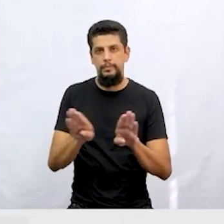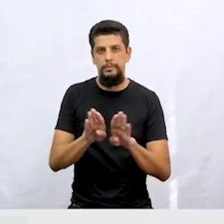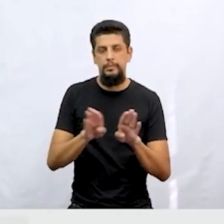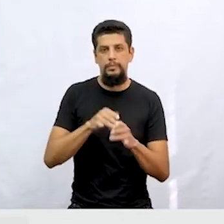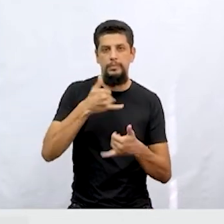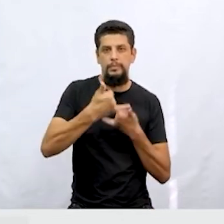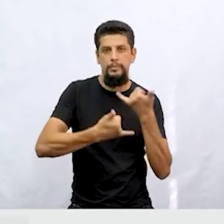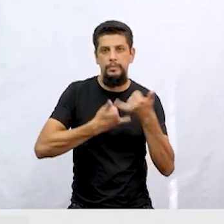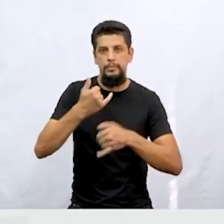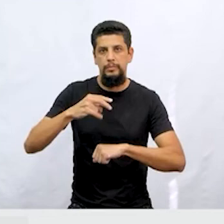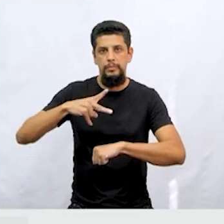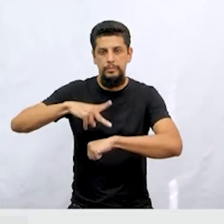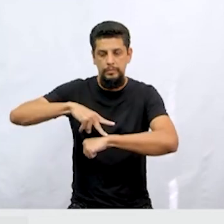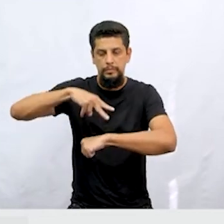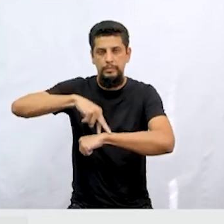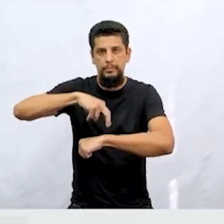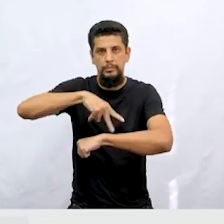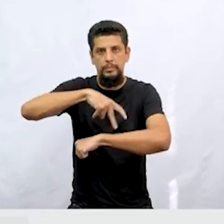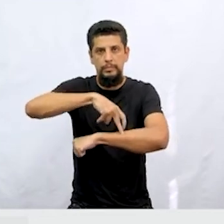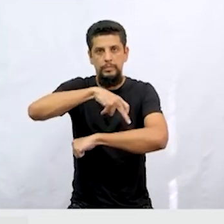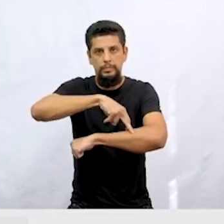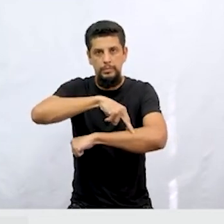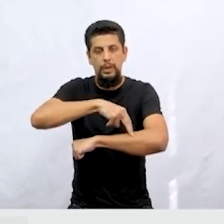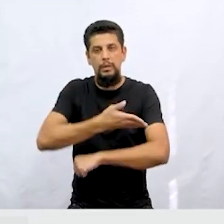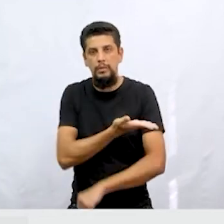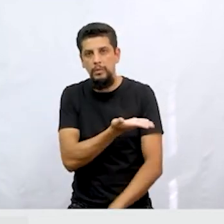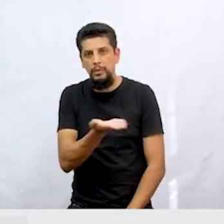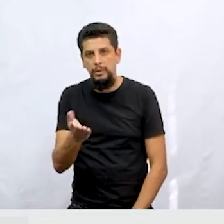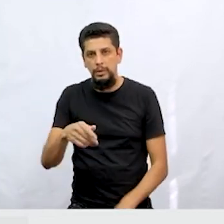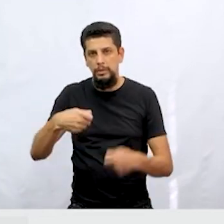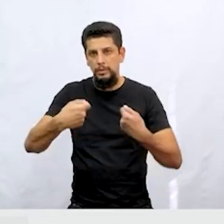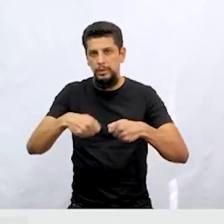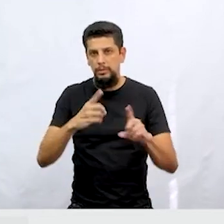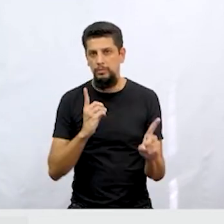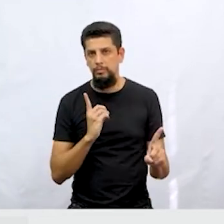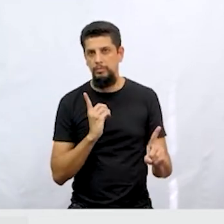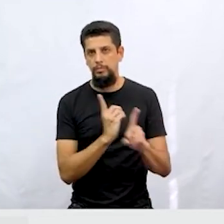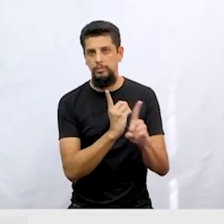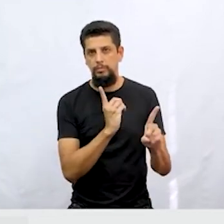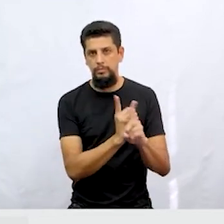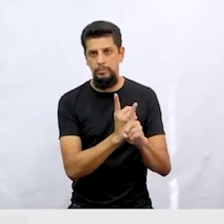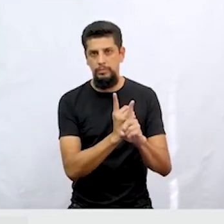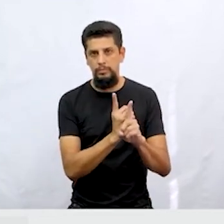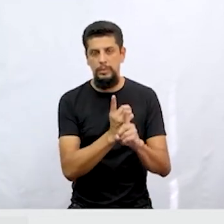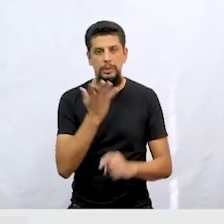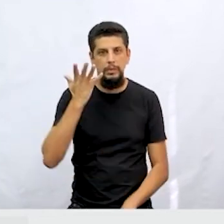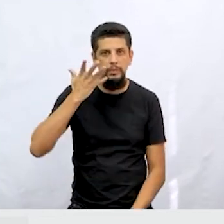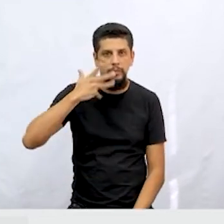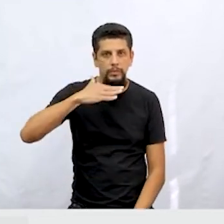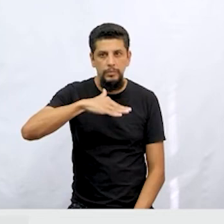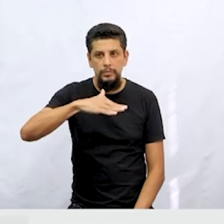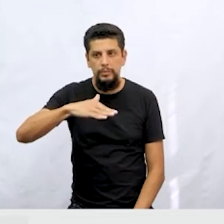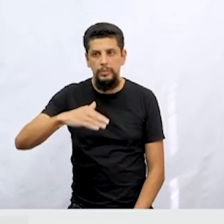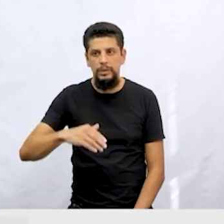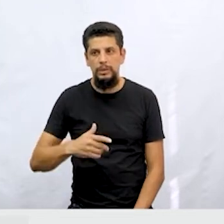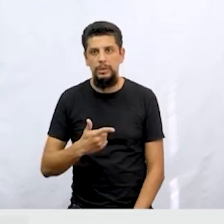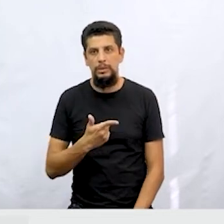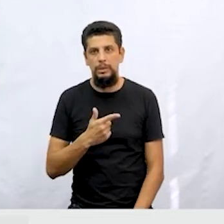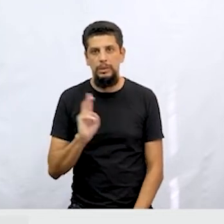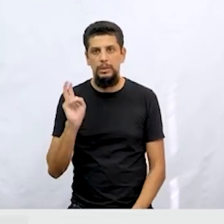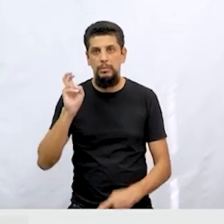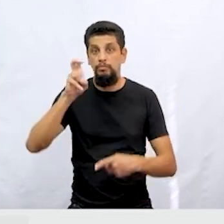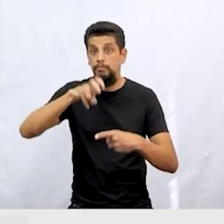estão também brincando de pular amarelinha. Vocês precisam achar as crianças que